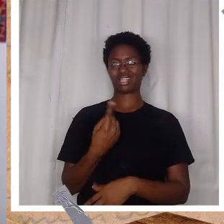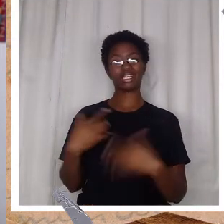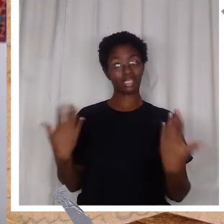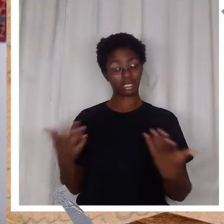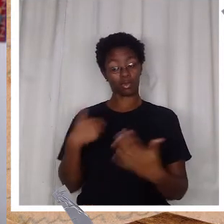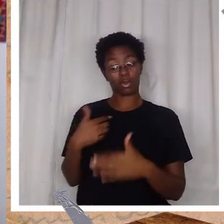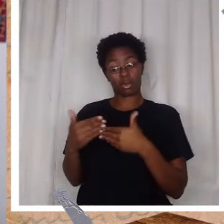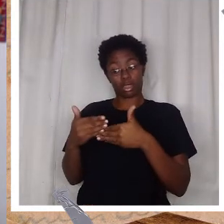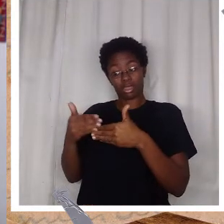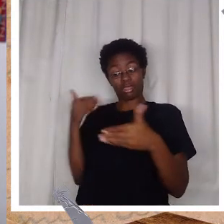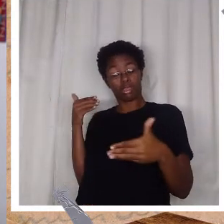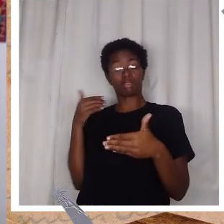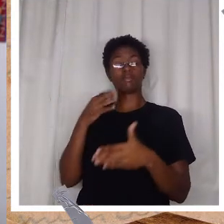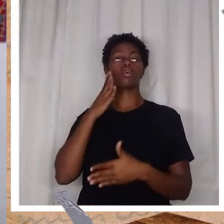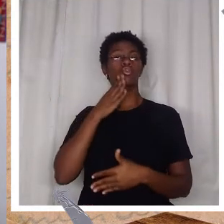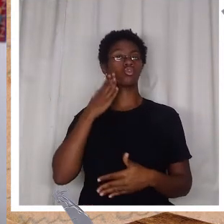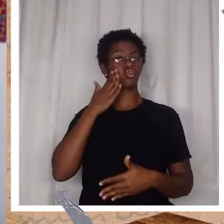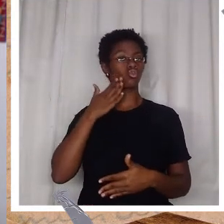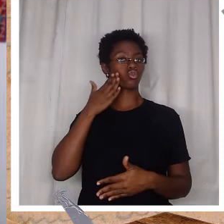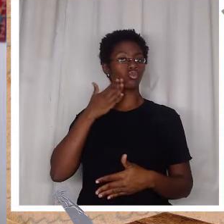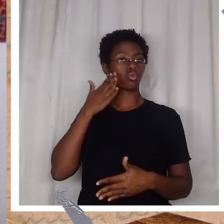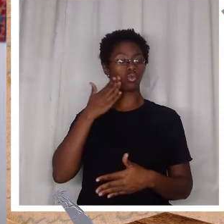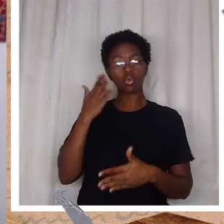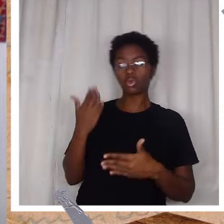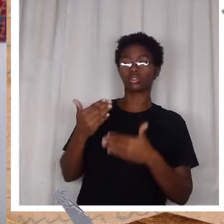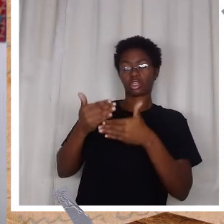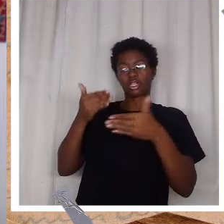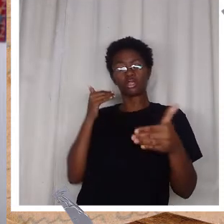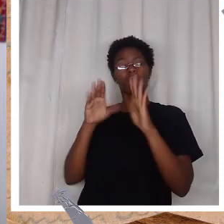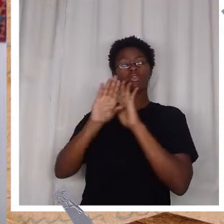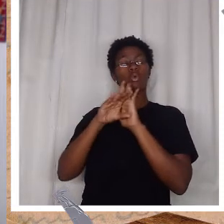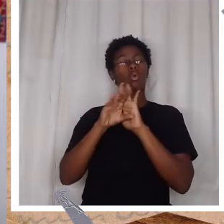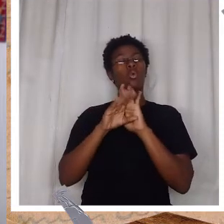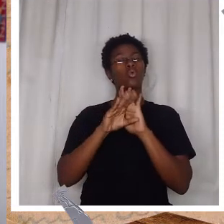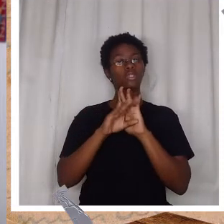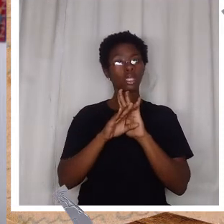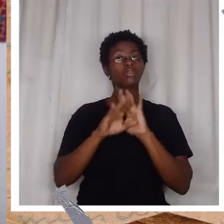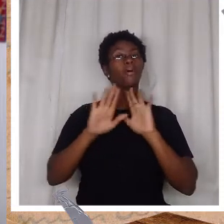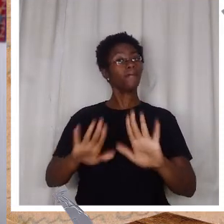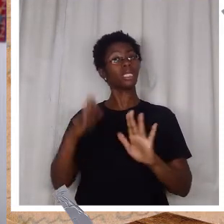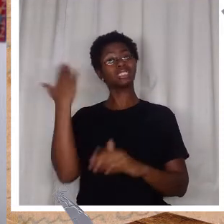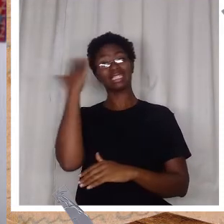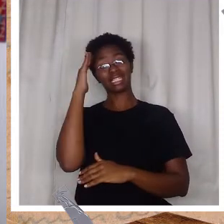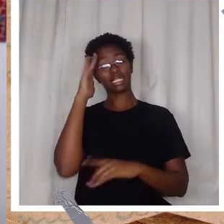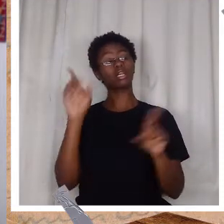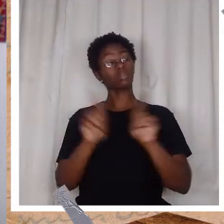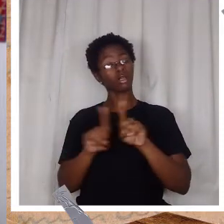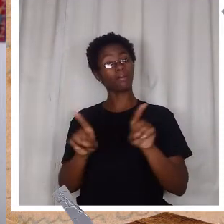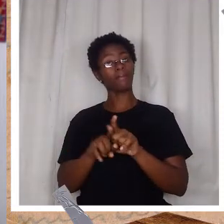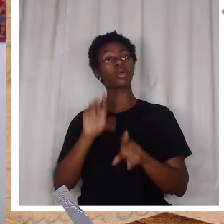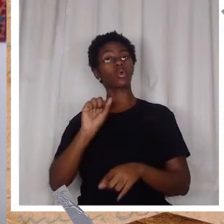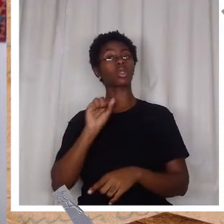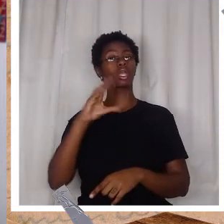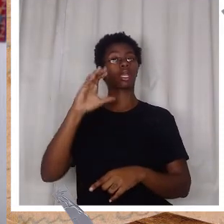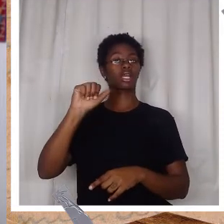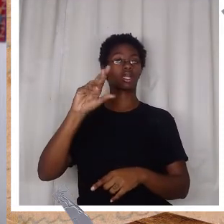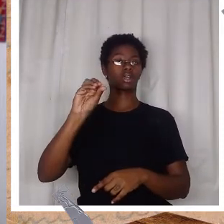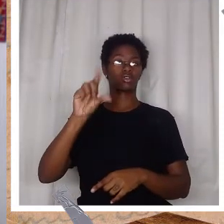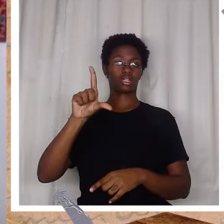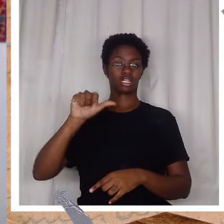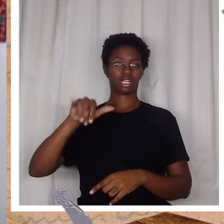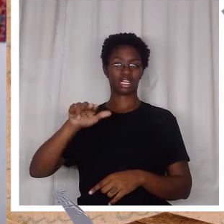esse discurso, antecipando esse conceito e entendendo muito o que a Carolina estava dizendo no seu